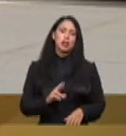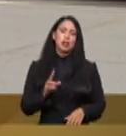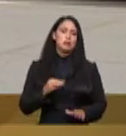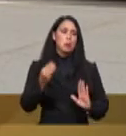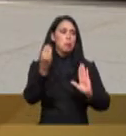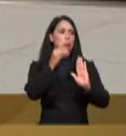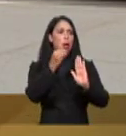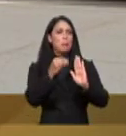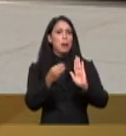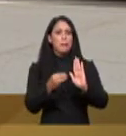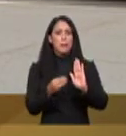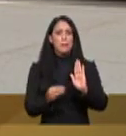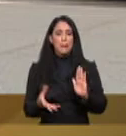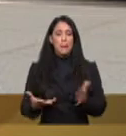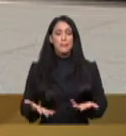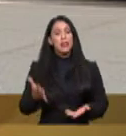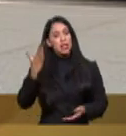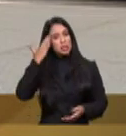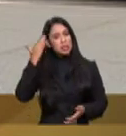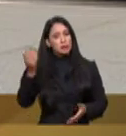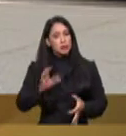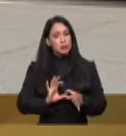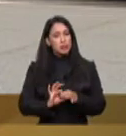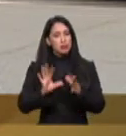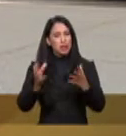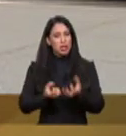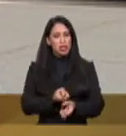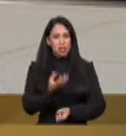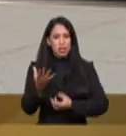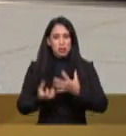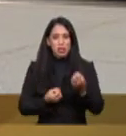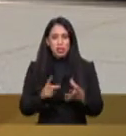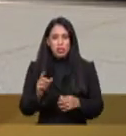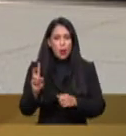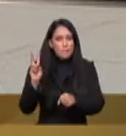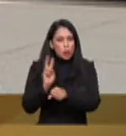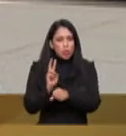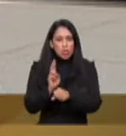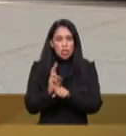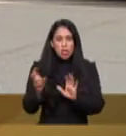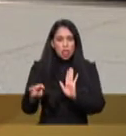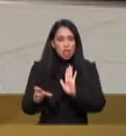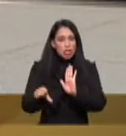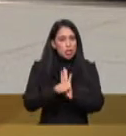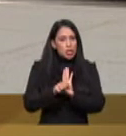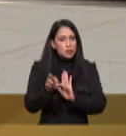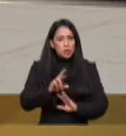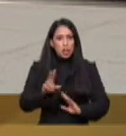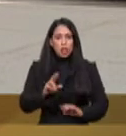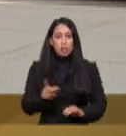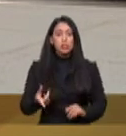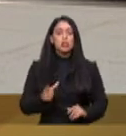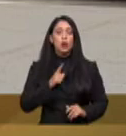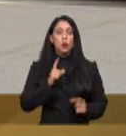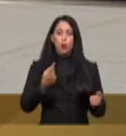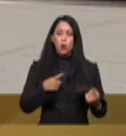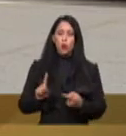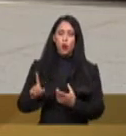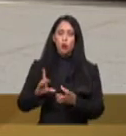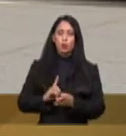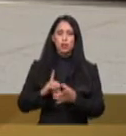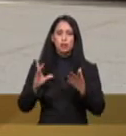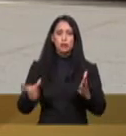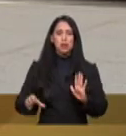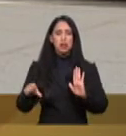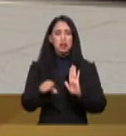são cometidos. E, como sabemos, a liberdade de expressão não é escudo para criminosos. No caso, alguns desses inimigos da democracia chegaram a fazer de